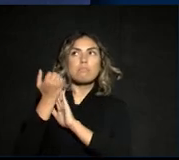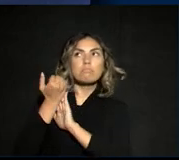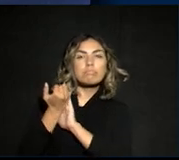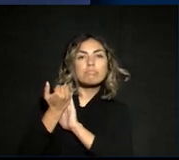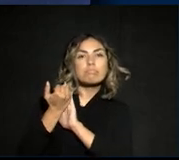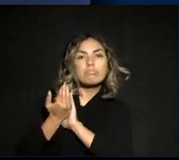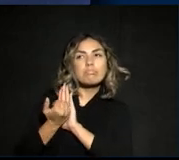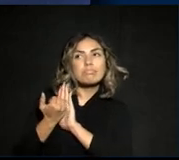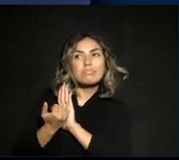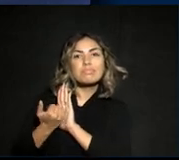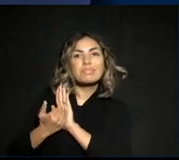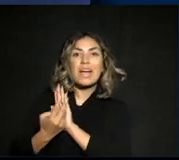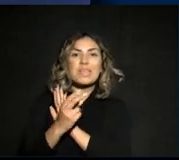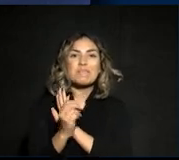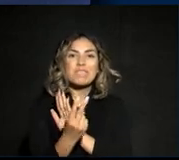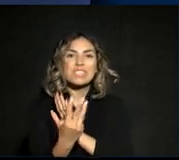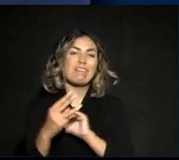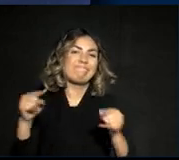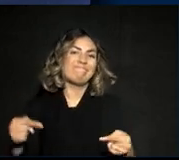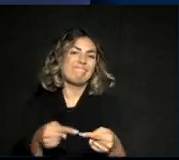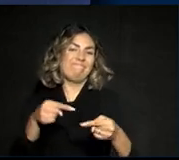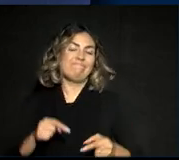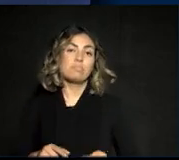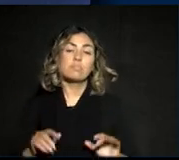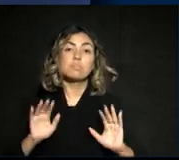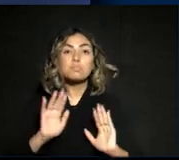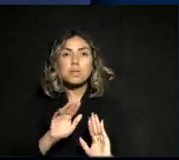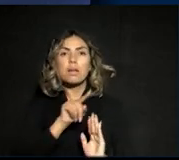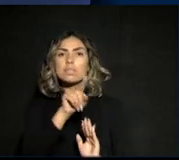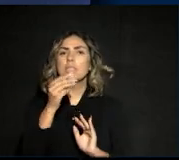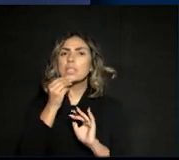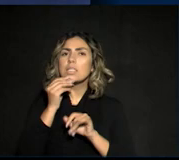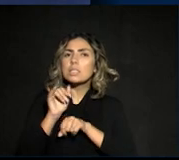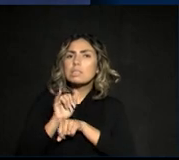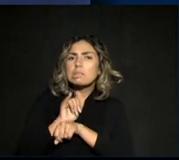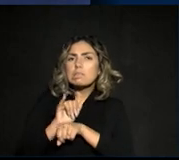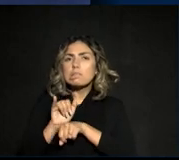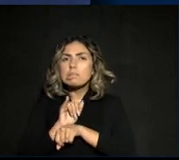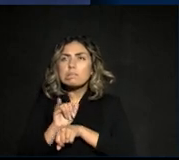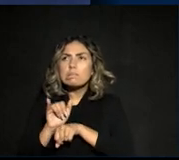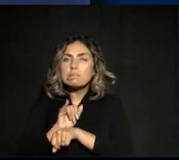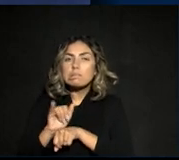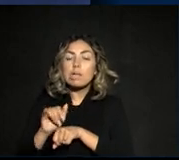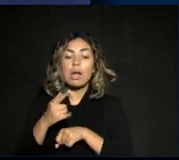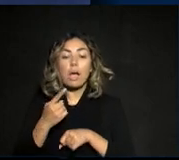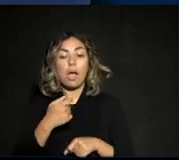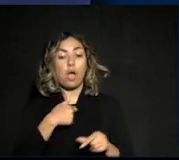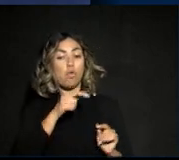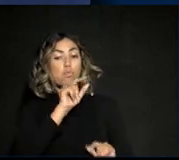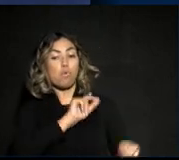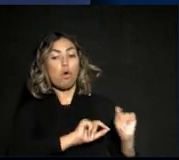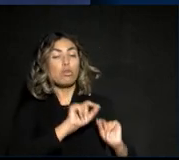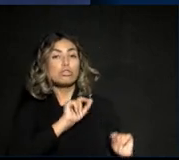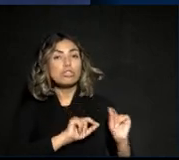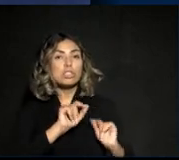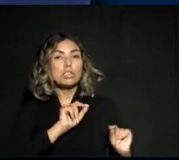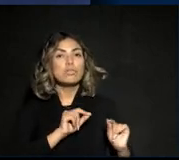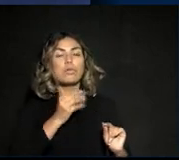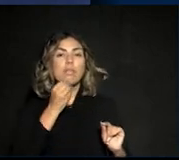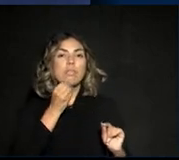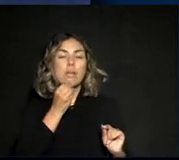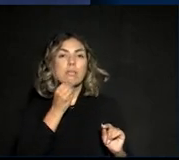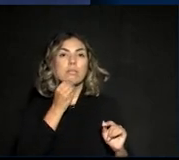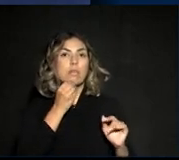próximo da meta em 23. Quando você faz esse ajuste no horizonte relevante, seus motivos para uma